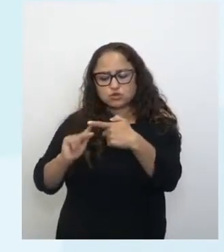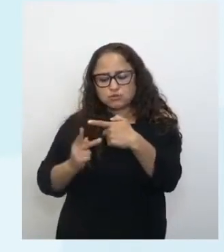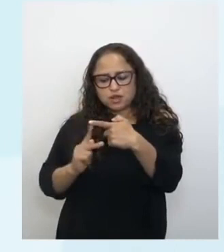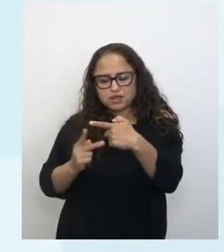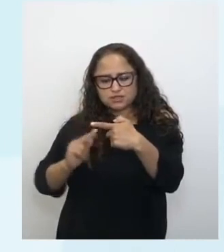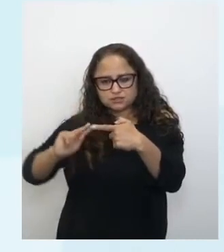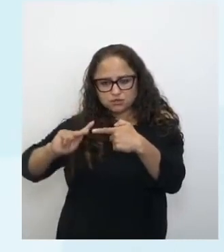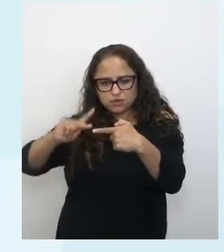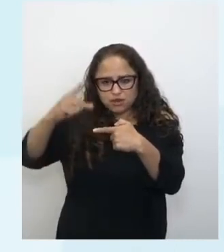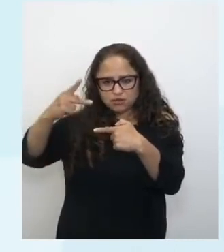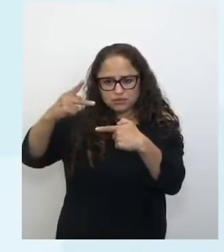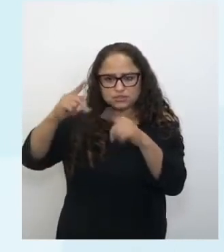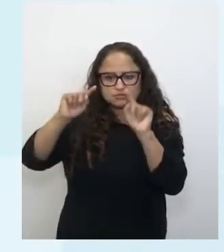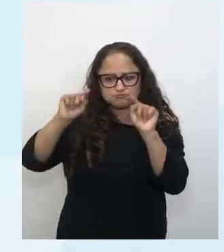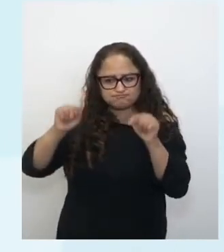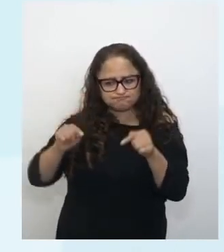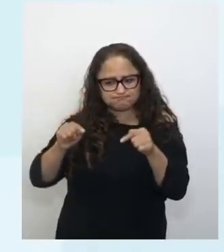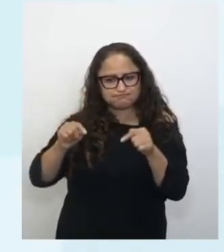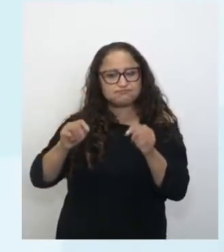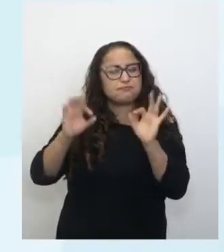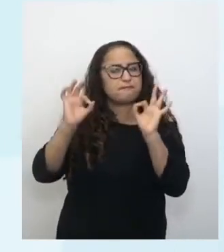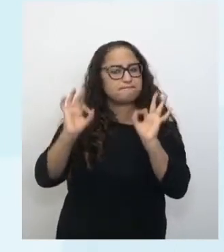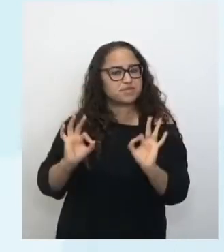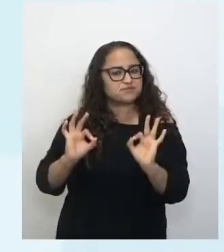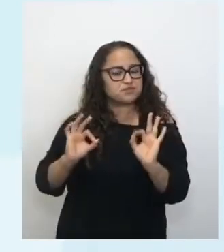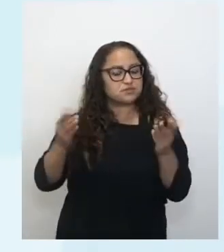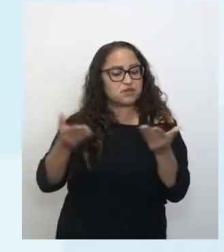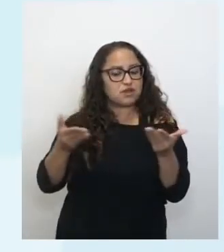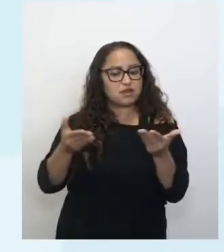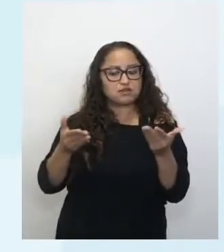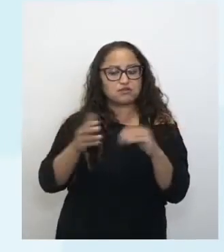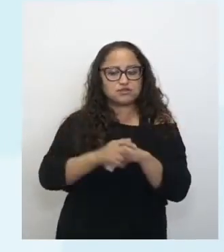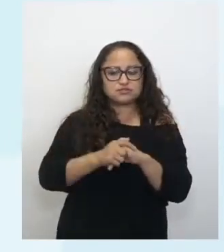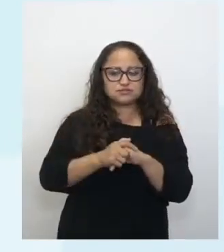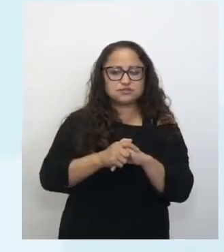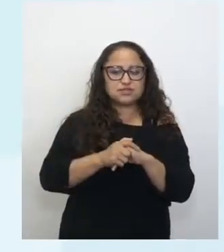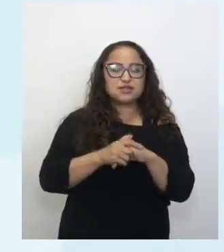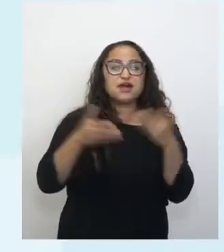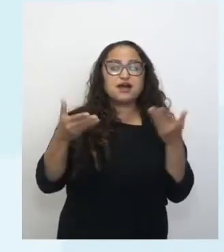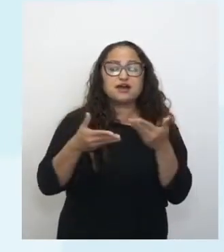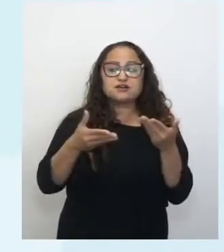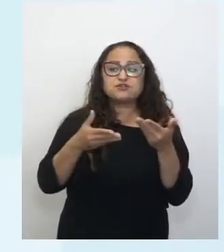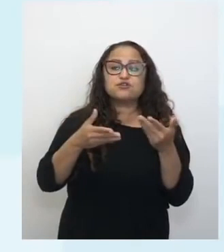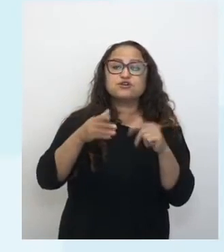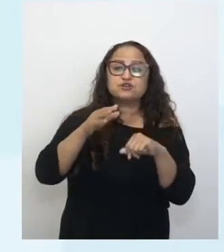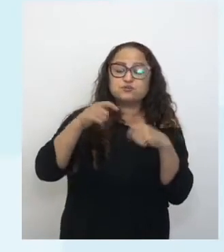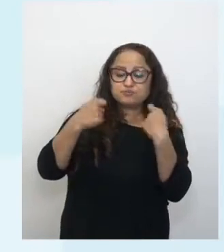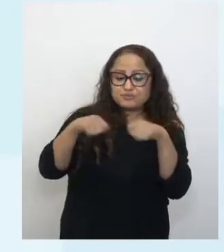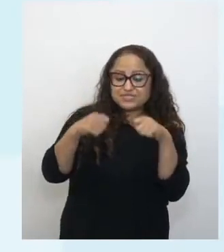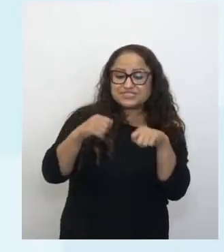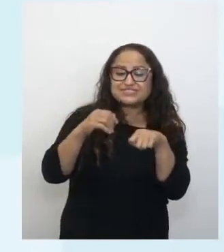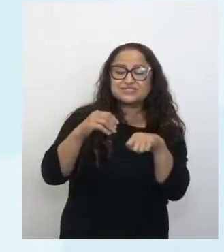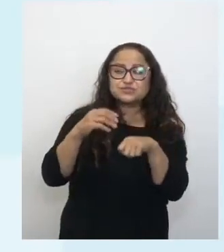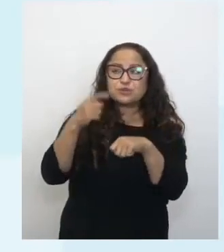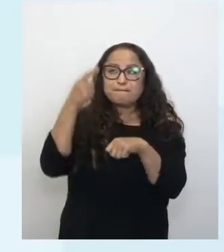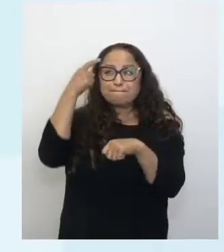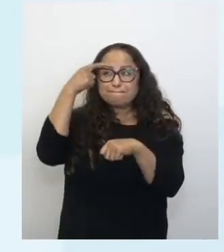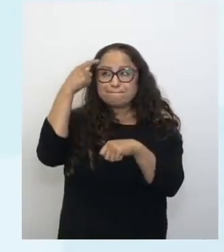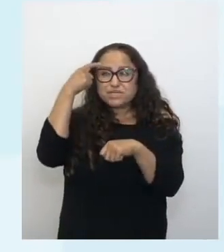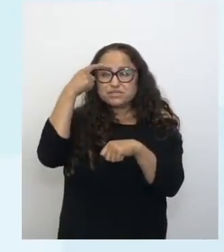ao quadrado perfeito aí você fala professor e agora bom na hora eu vou ter que começar a pensar